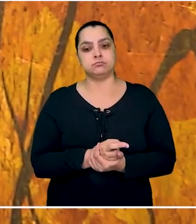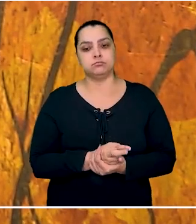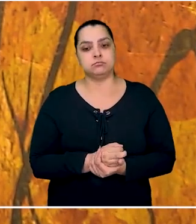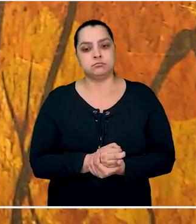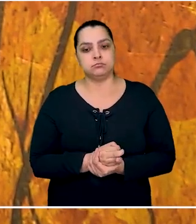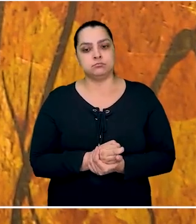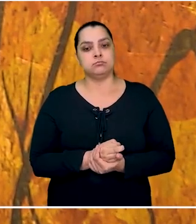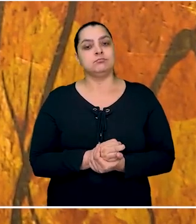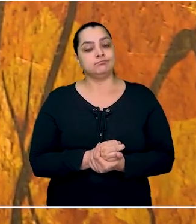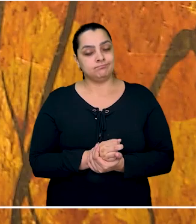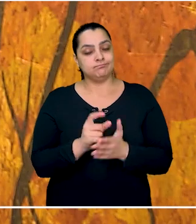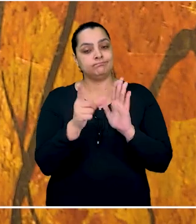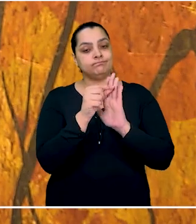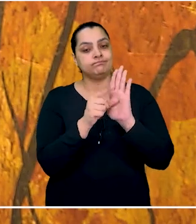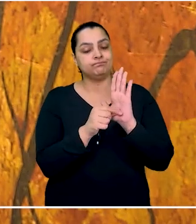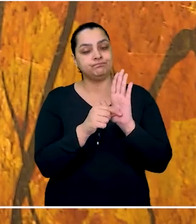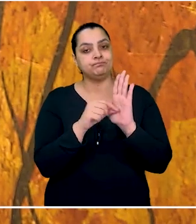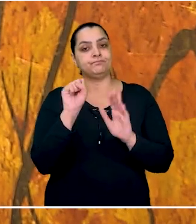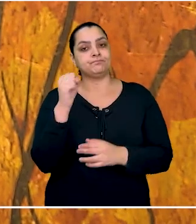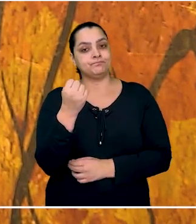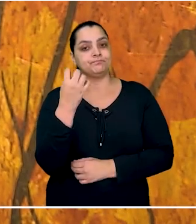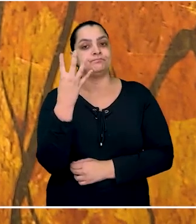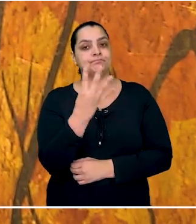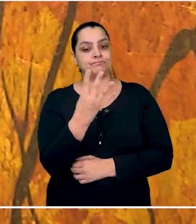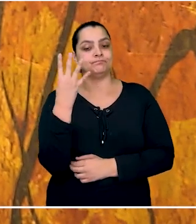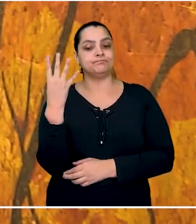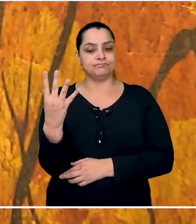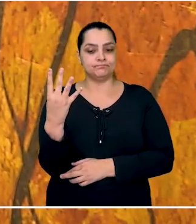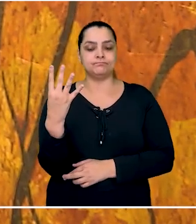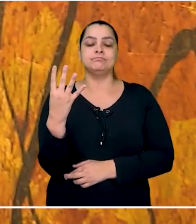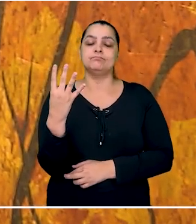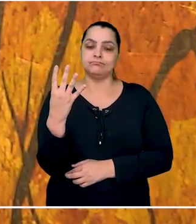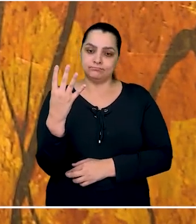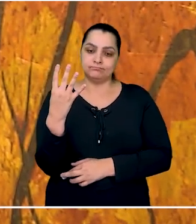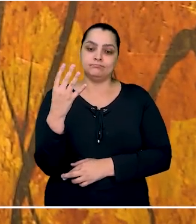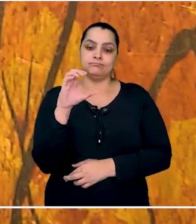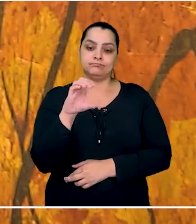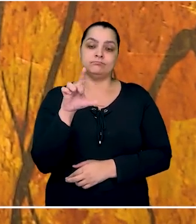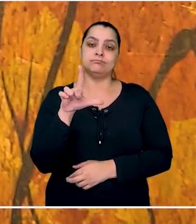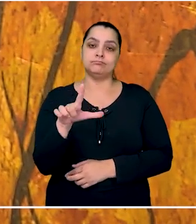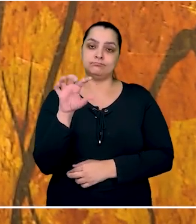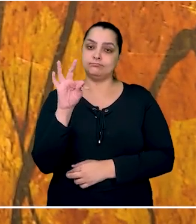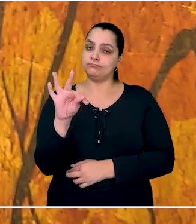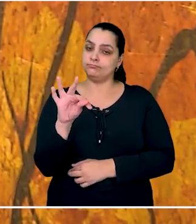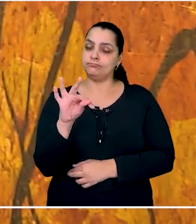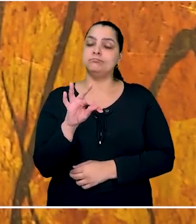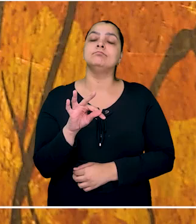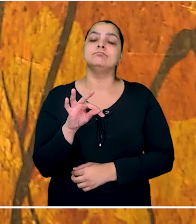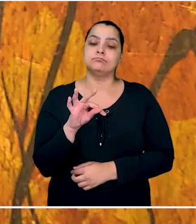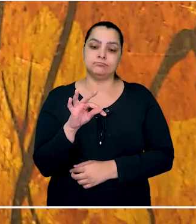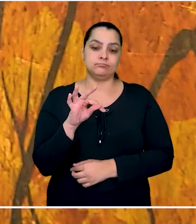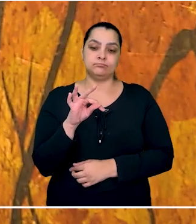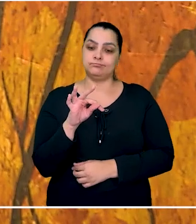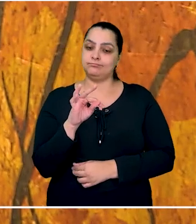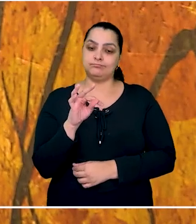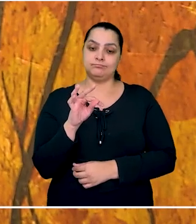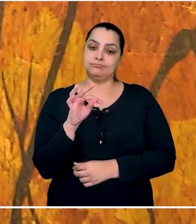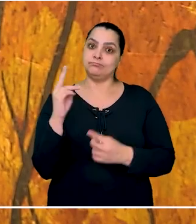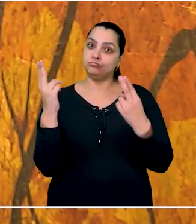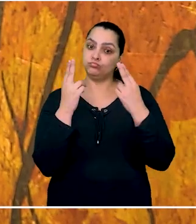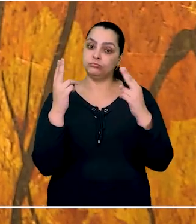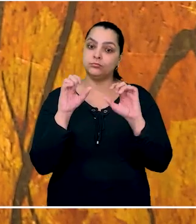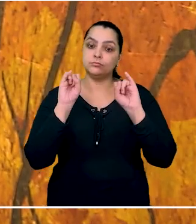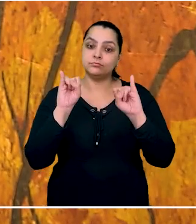A medida está prevista no artigo 844 da Consolidação das Leis do Trabalho e não deve ser